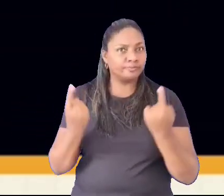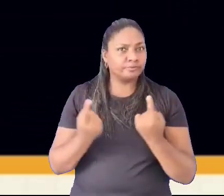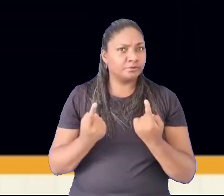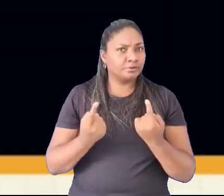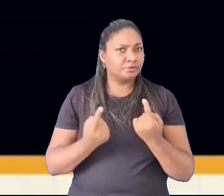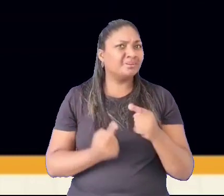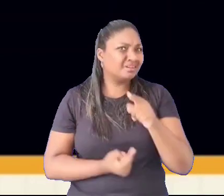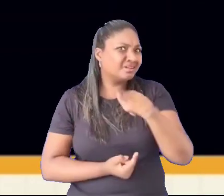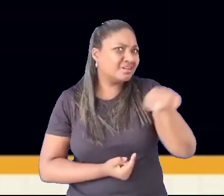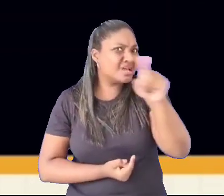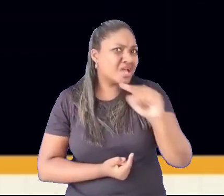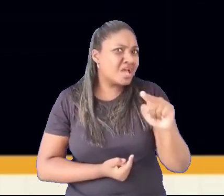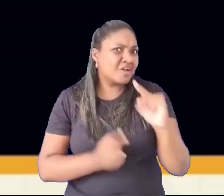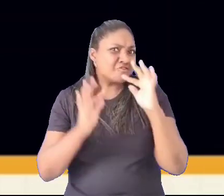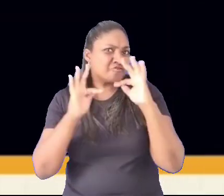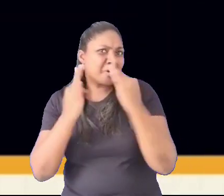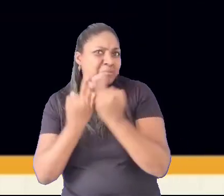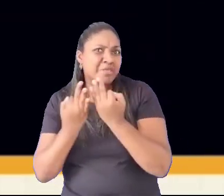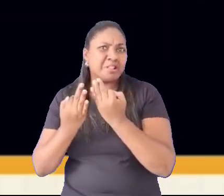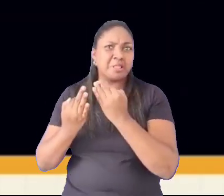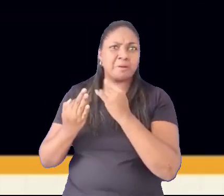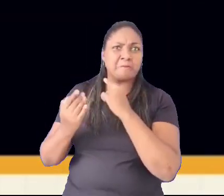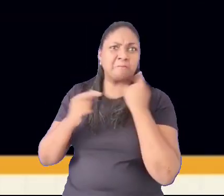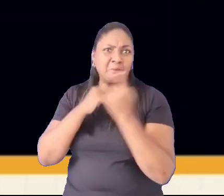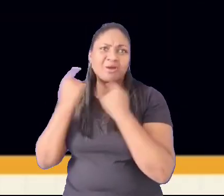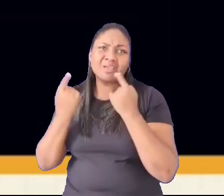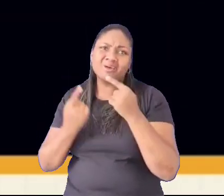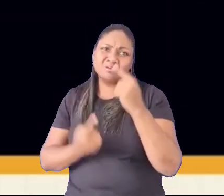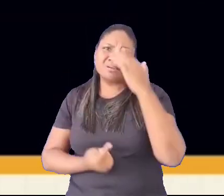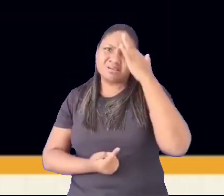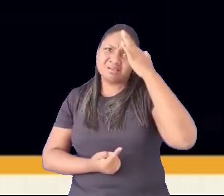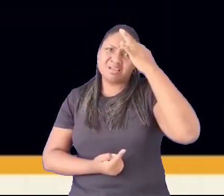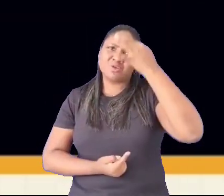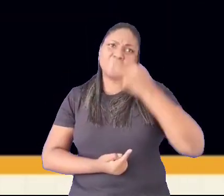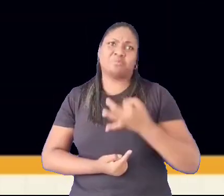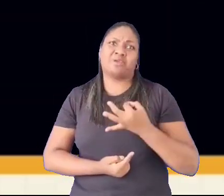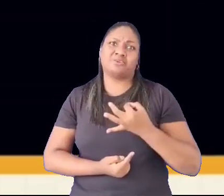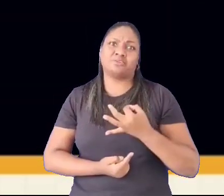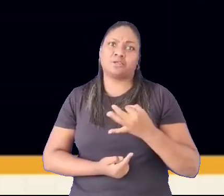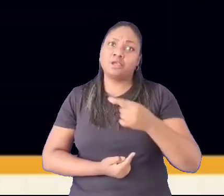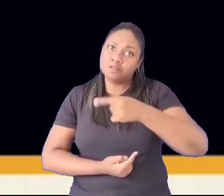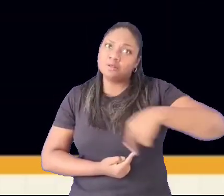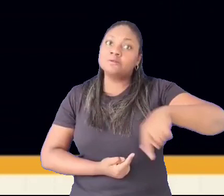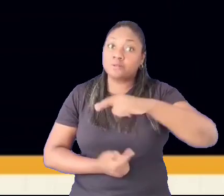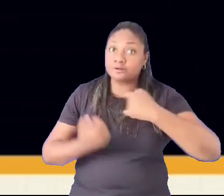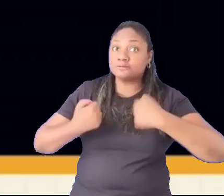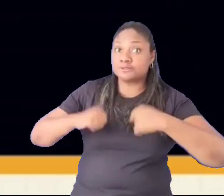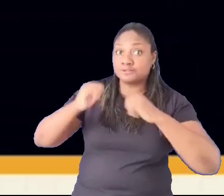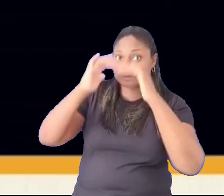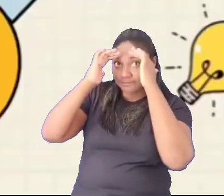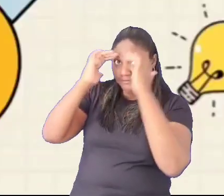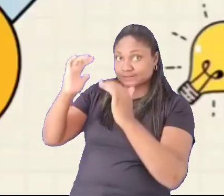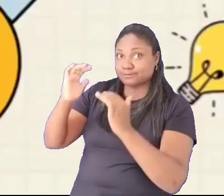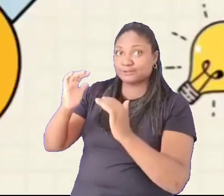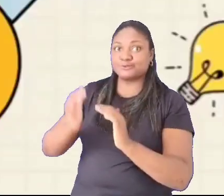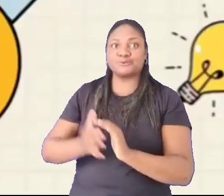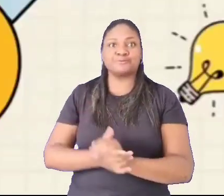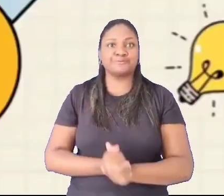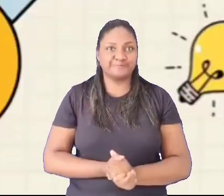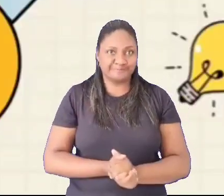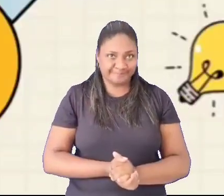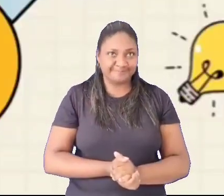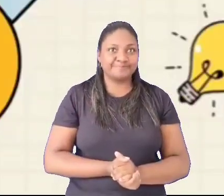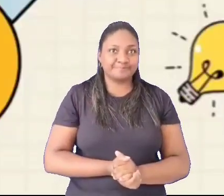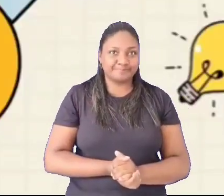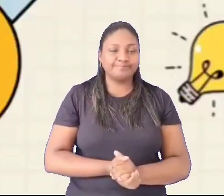os entes queridos deve saber muito bem do que eu estou falando. Então a gente precisa agir com respeito. Okay? E aí eu vou